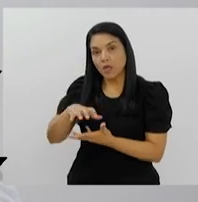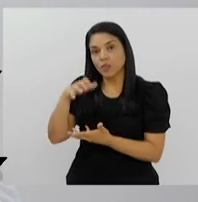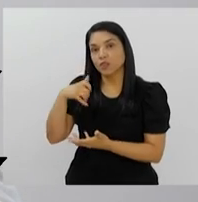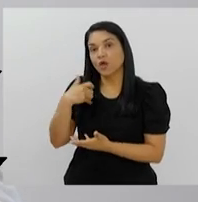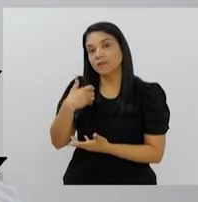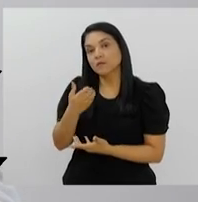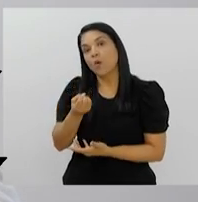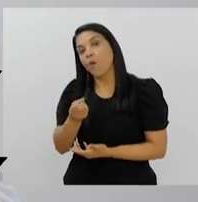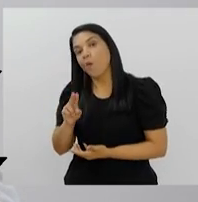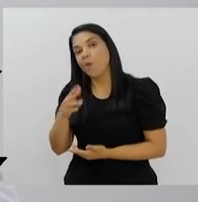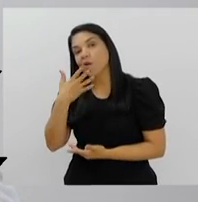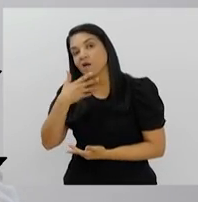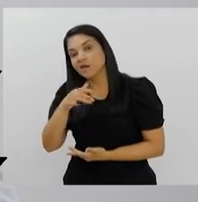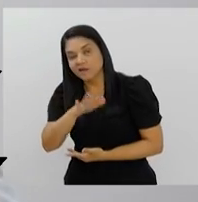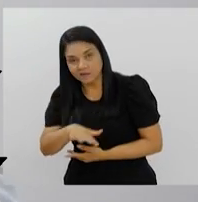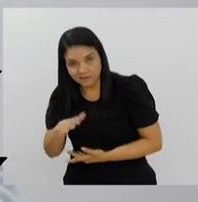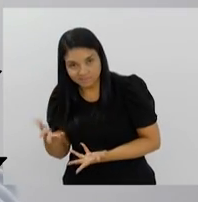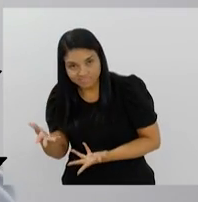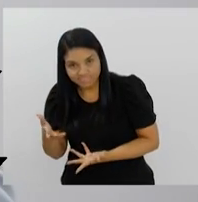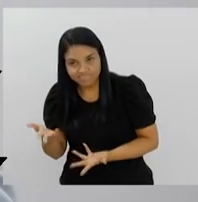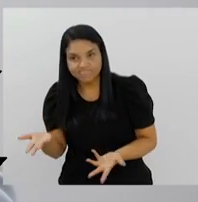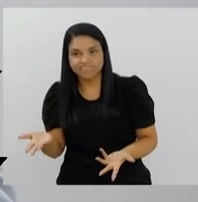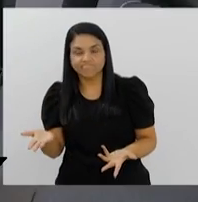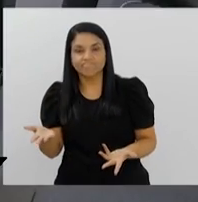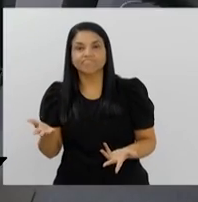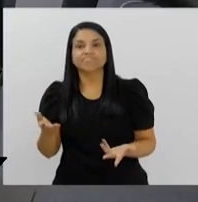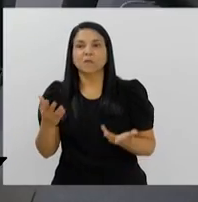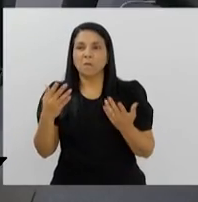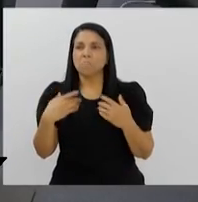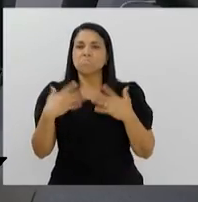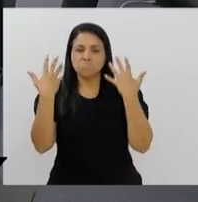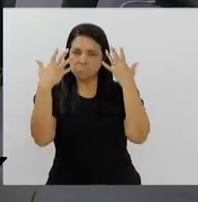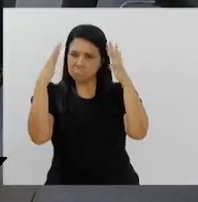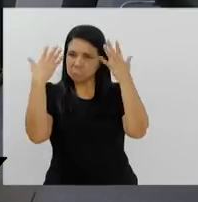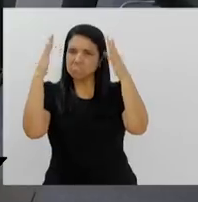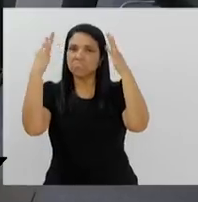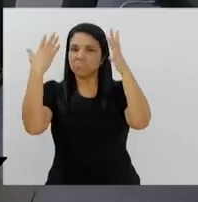né acho que isso que é o mais importante pode aplaudir